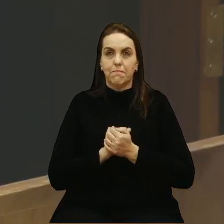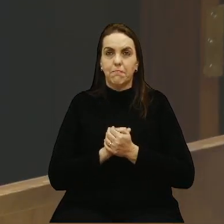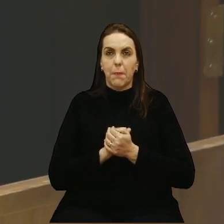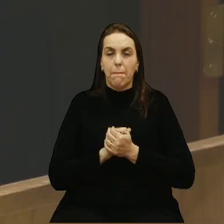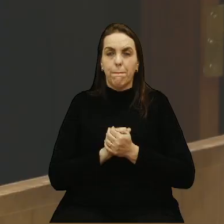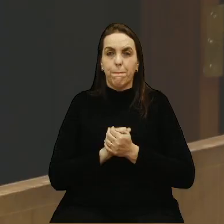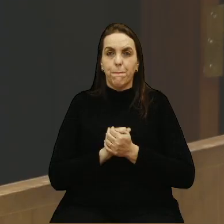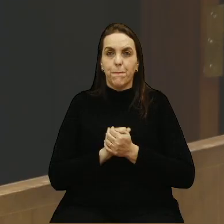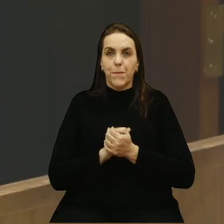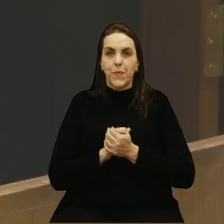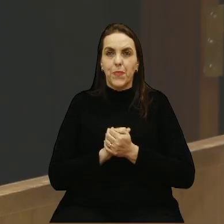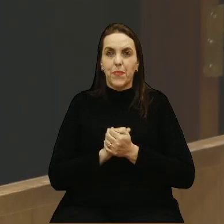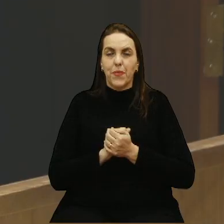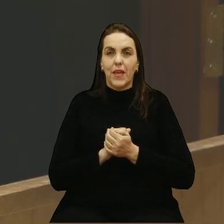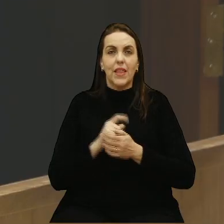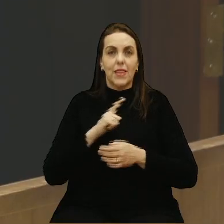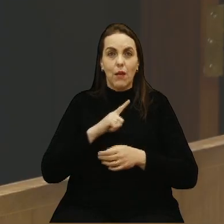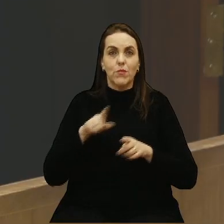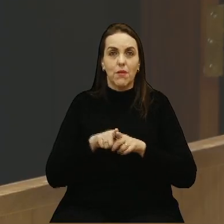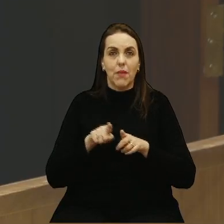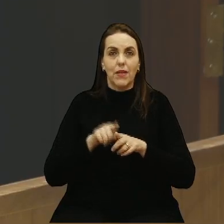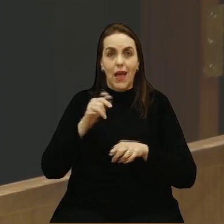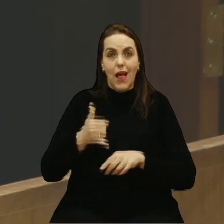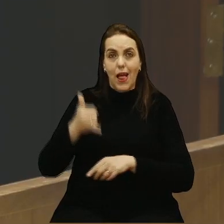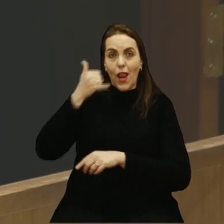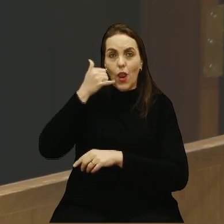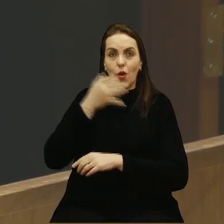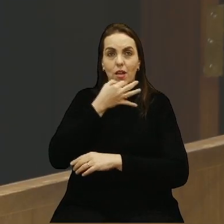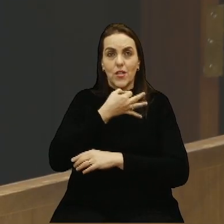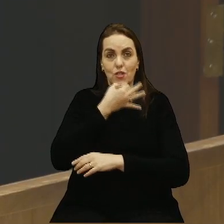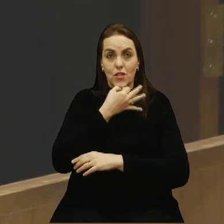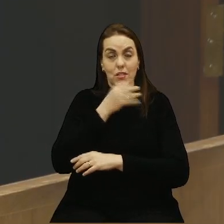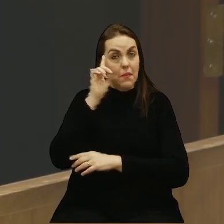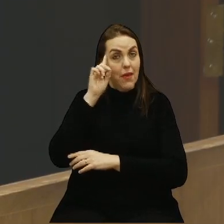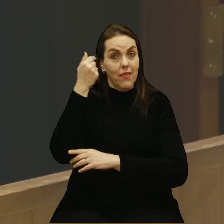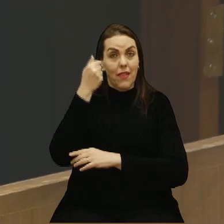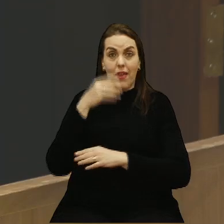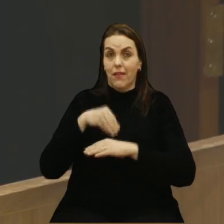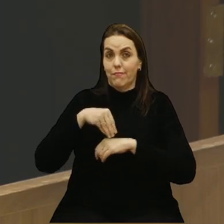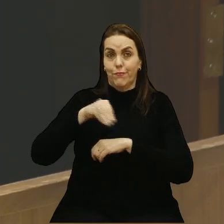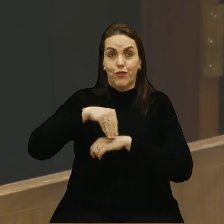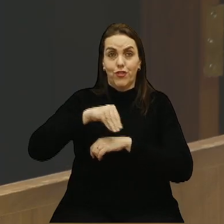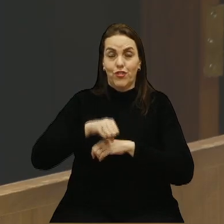Nós temos aqui o Alô Caxias, e aqui vai a ideia que eu quero sugerir, né, para o executivo.